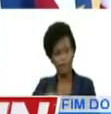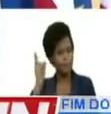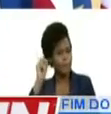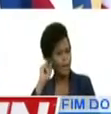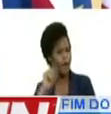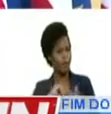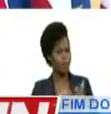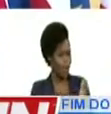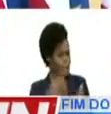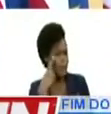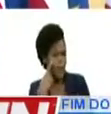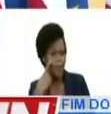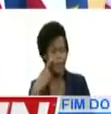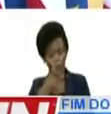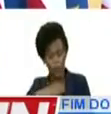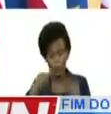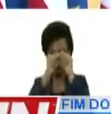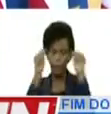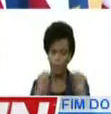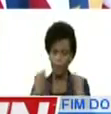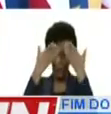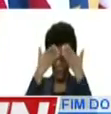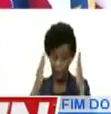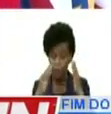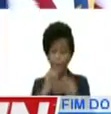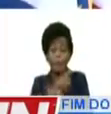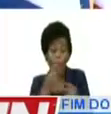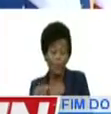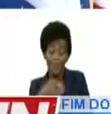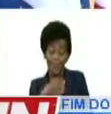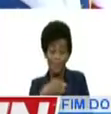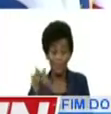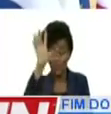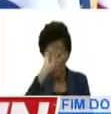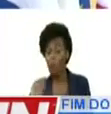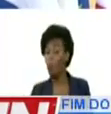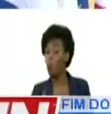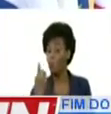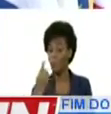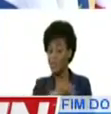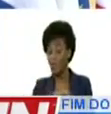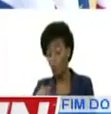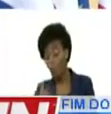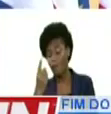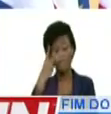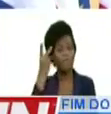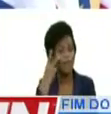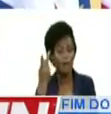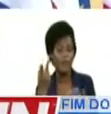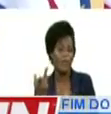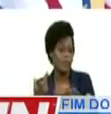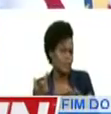sanitário, serviu de importante teste ao nosso sistema democrático, pois esse estado de